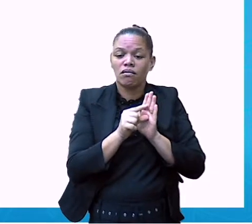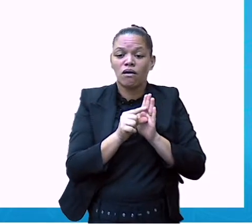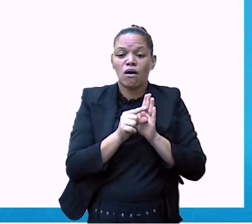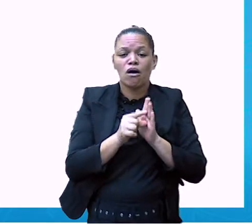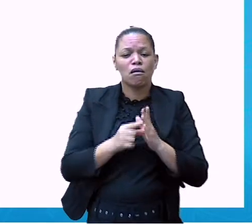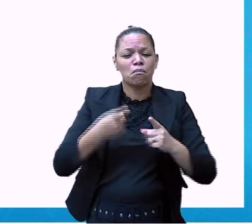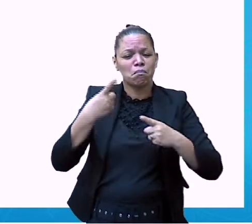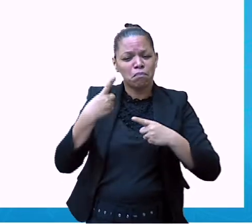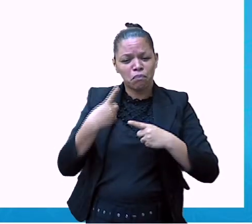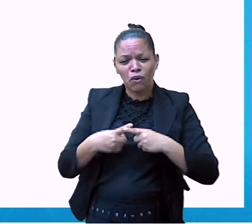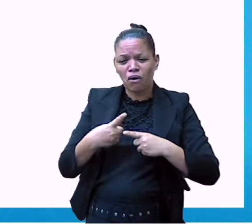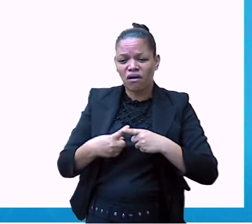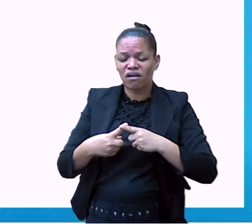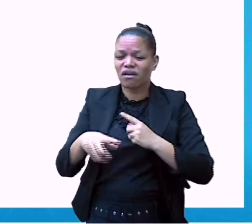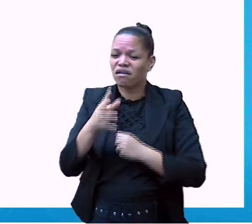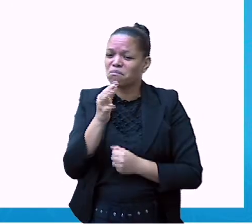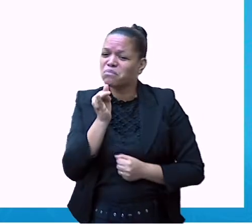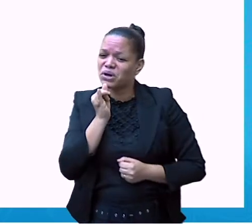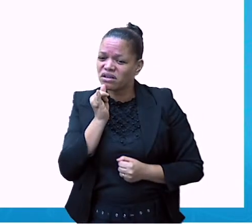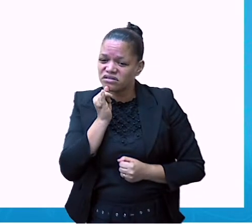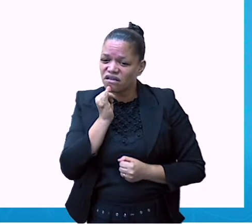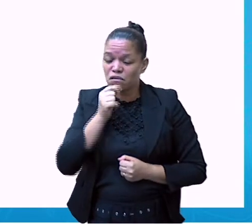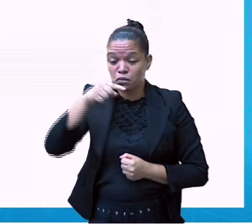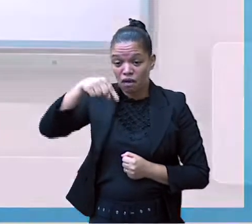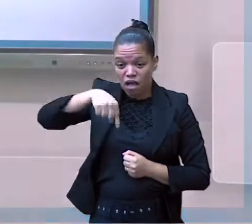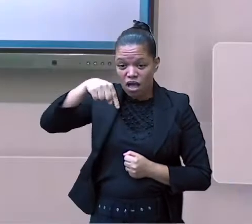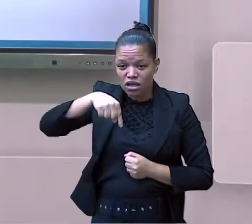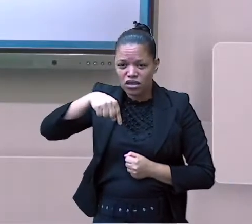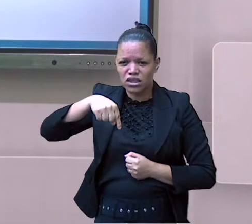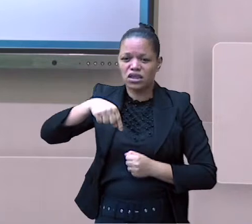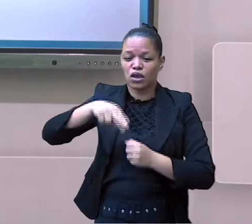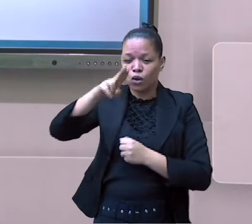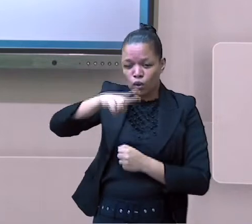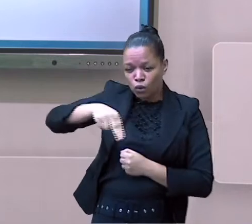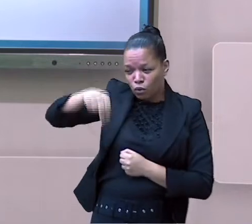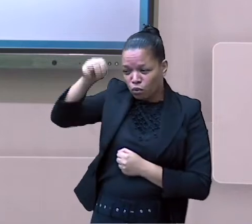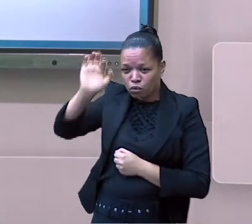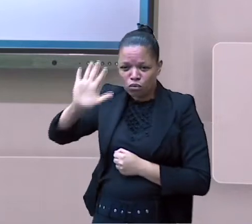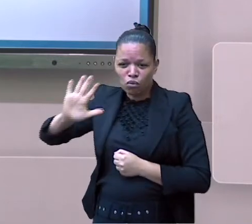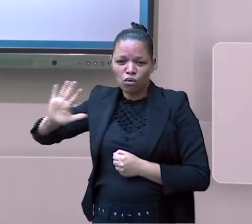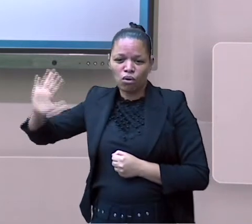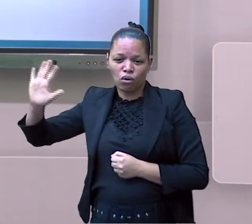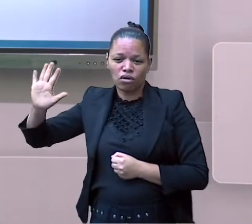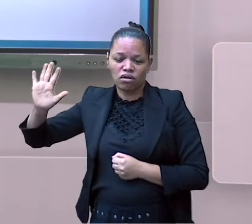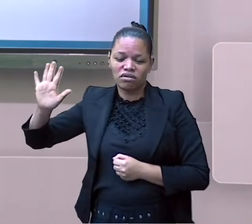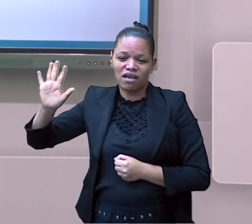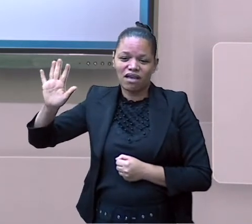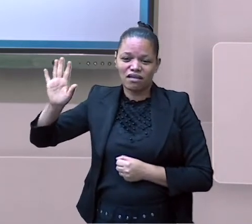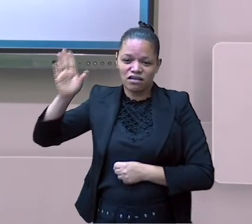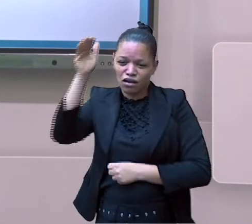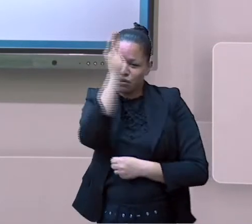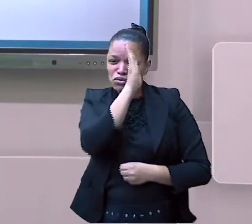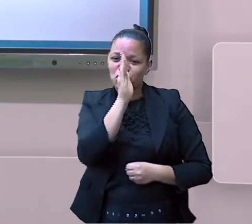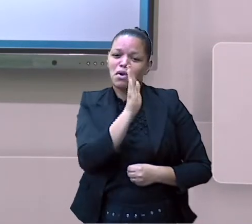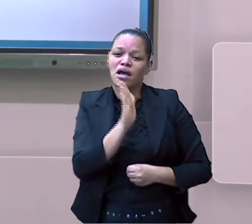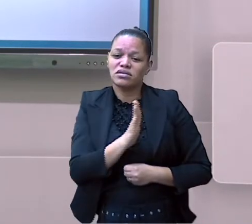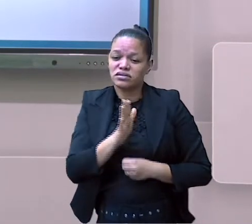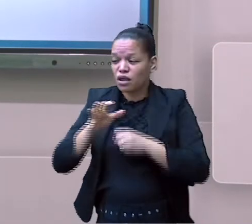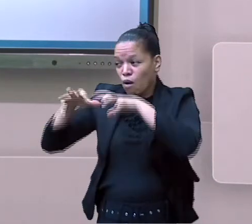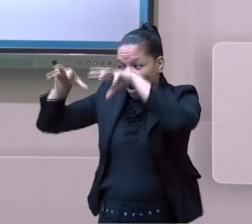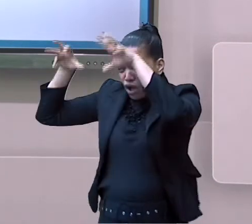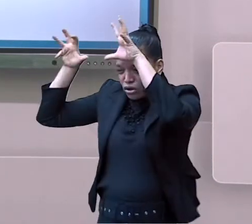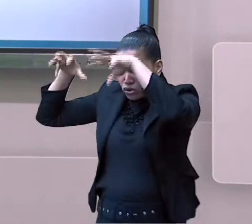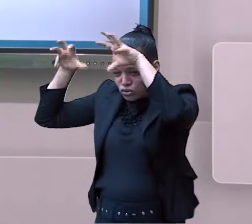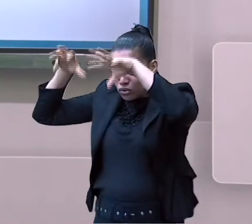do país é bem menor, porque nós temos lá uma quantidade de chuva menor. O